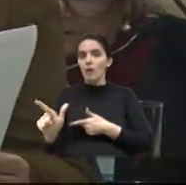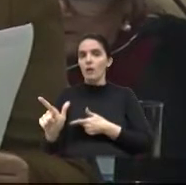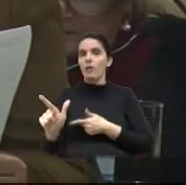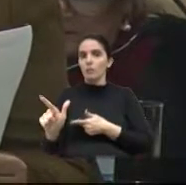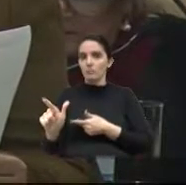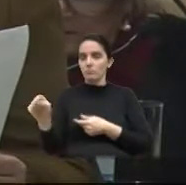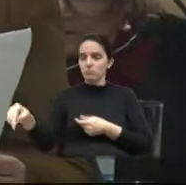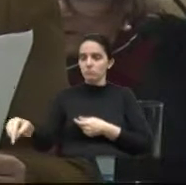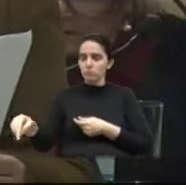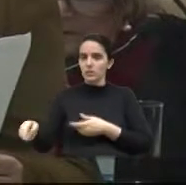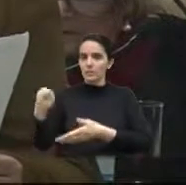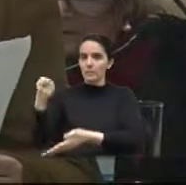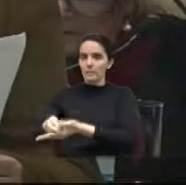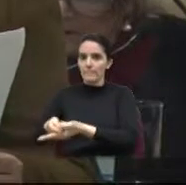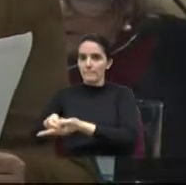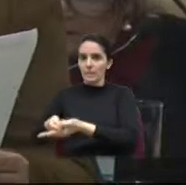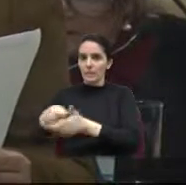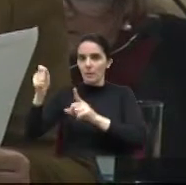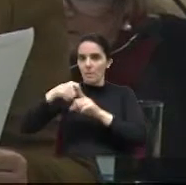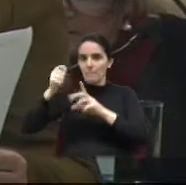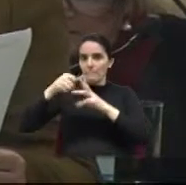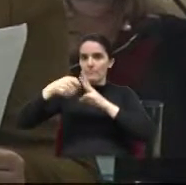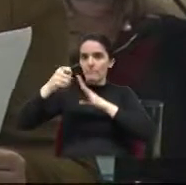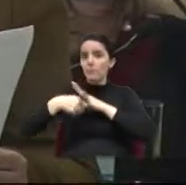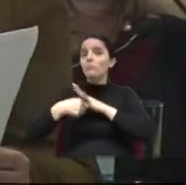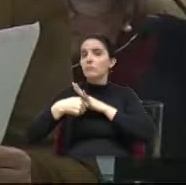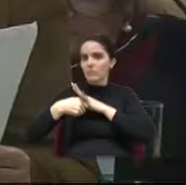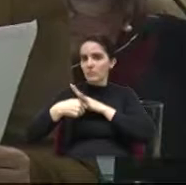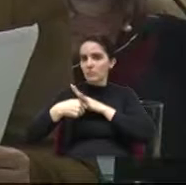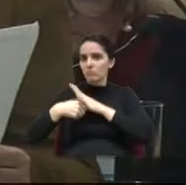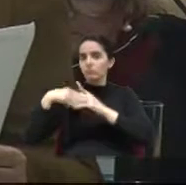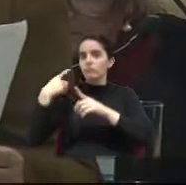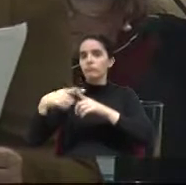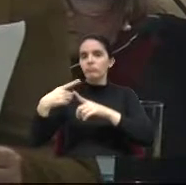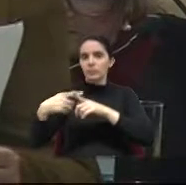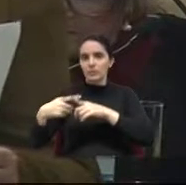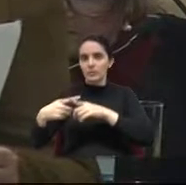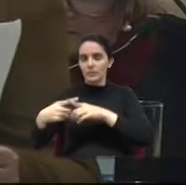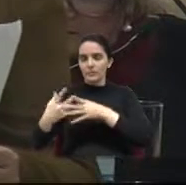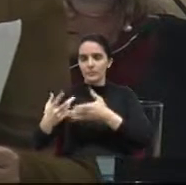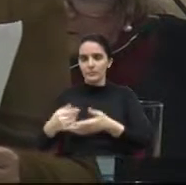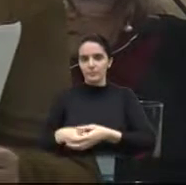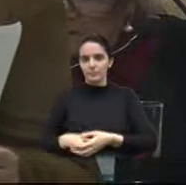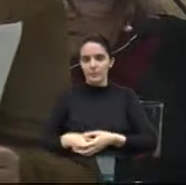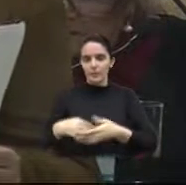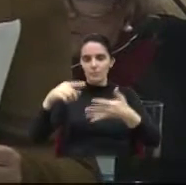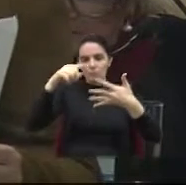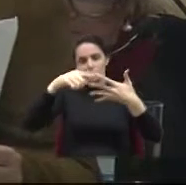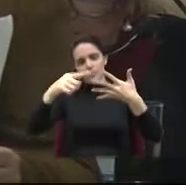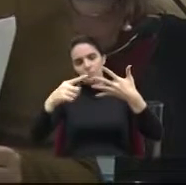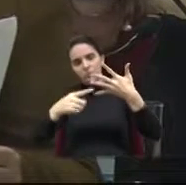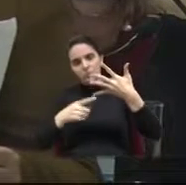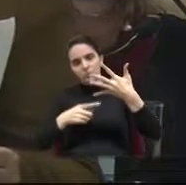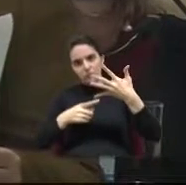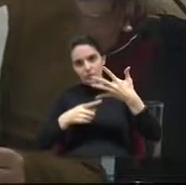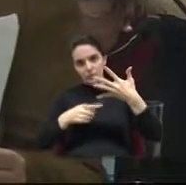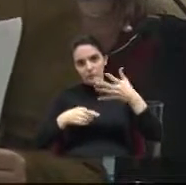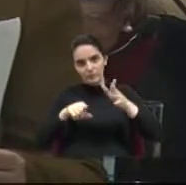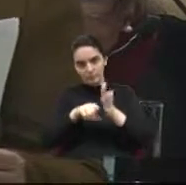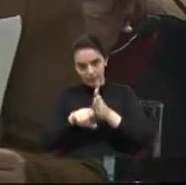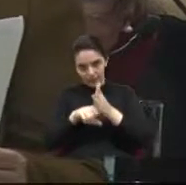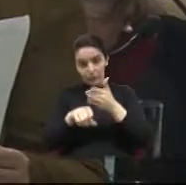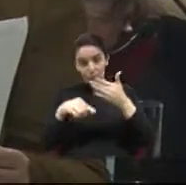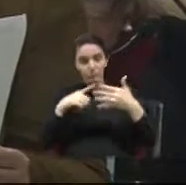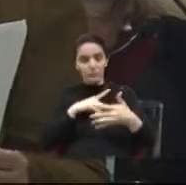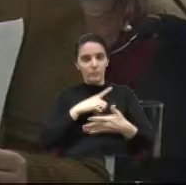do aluguel mensalmente? Qual o motivo da mudança? Tem várias perguntas aqui, mas que acho que vai